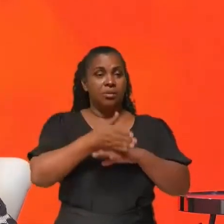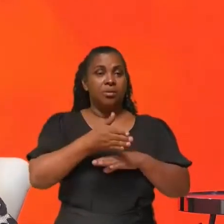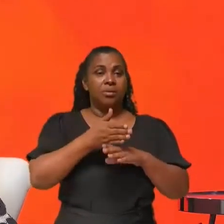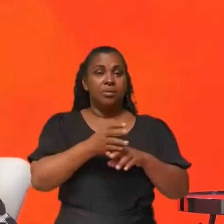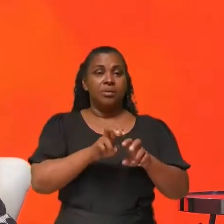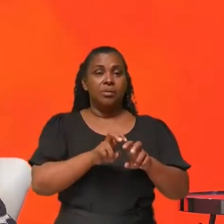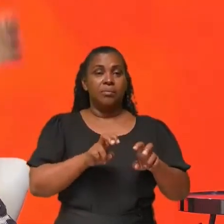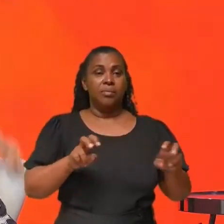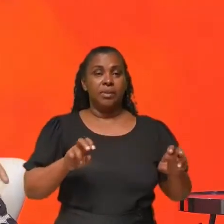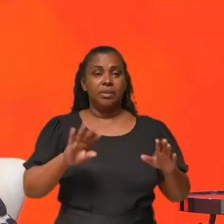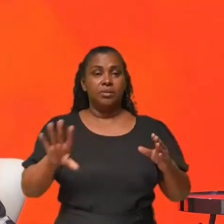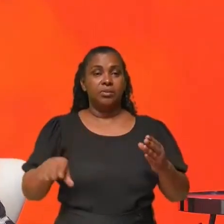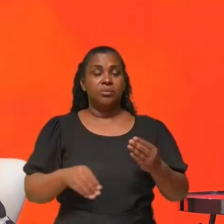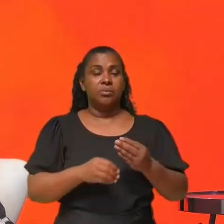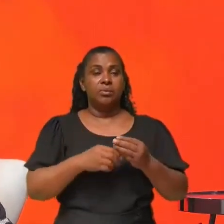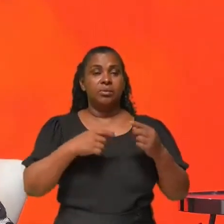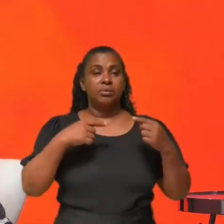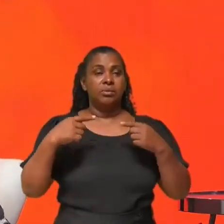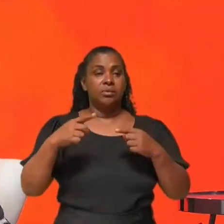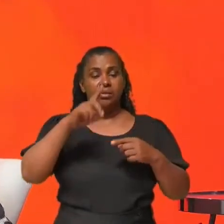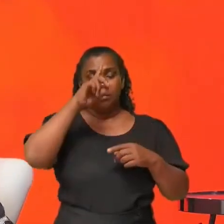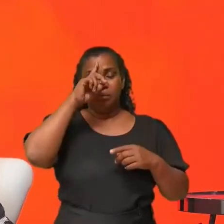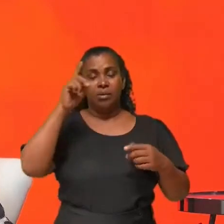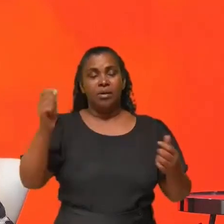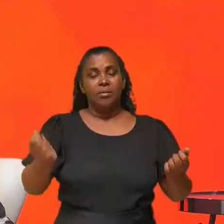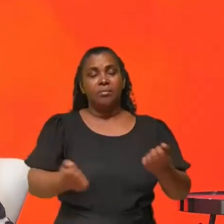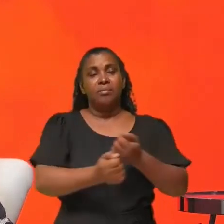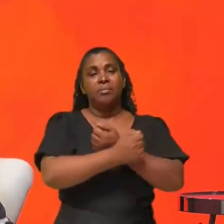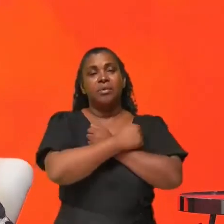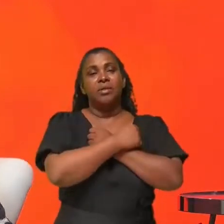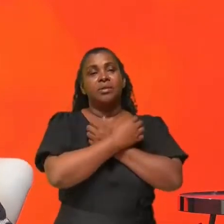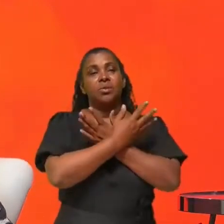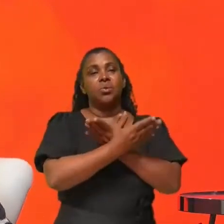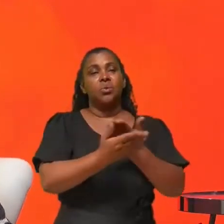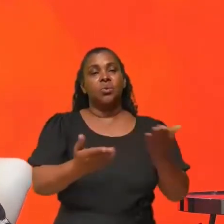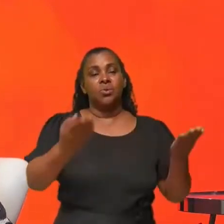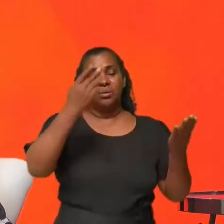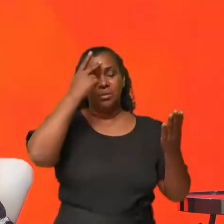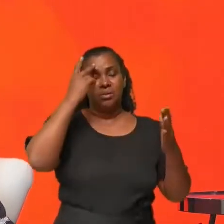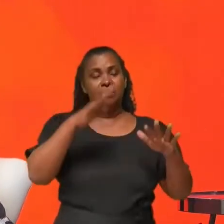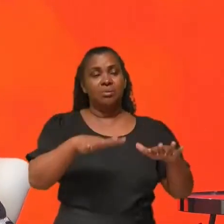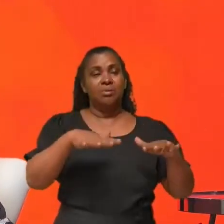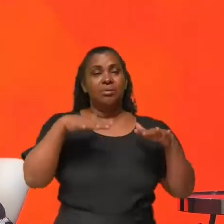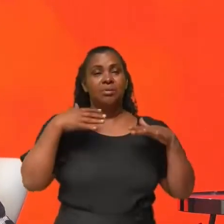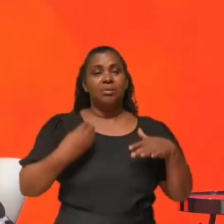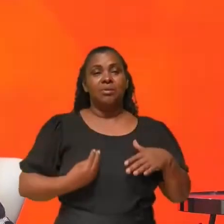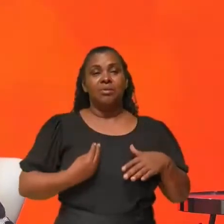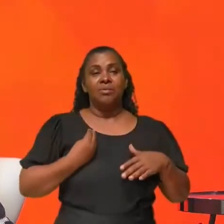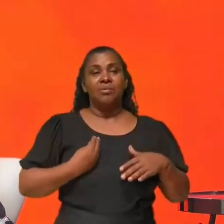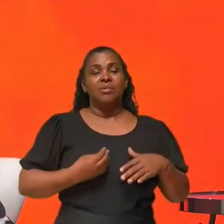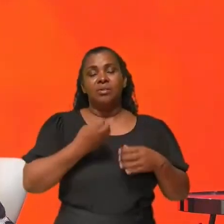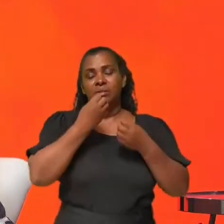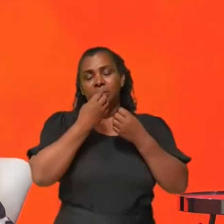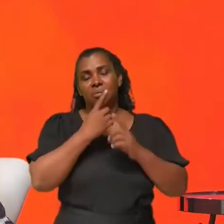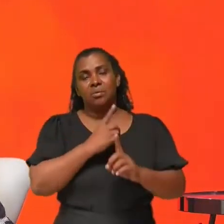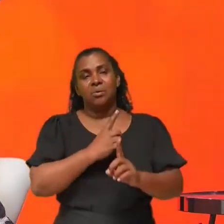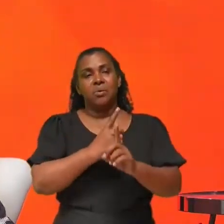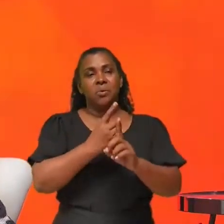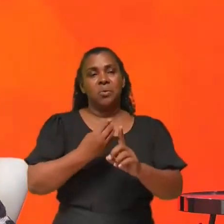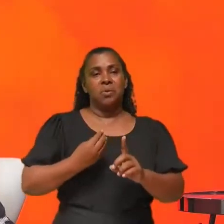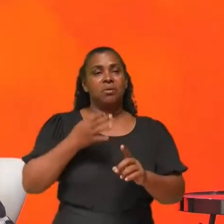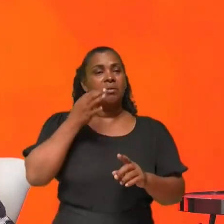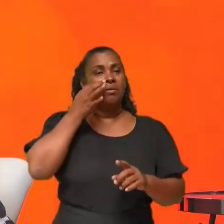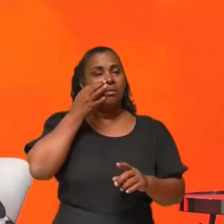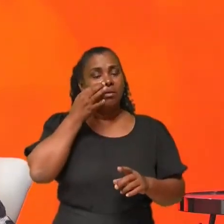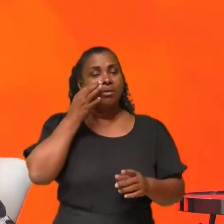Deixar um abraço em todo mundo que está aqui. Que coisa boa a gente se encontrar pessoalmente para poder trocar ideias,